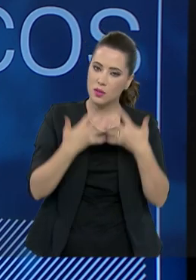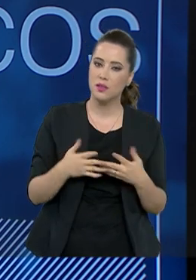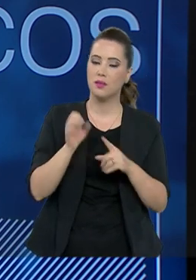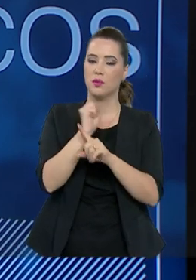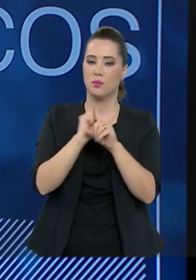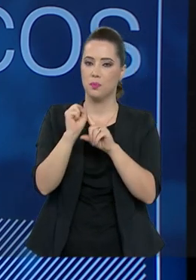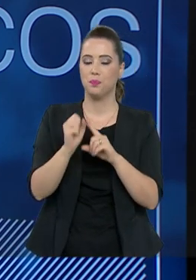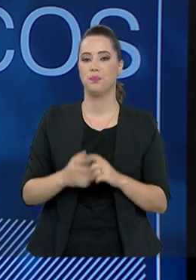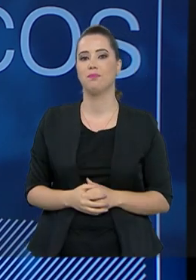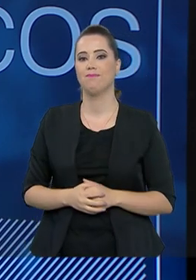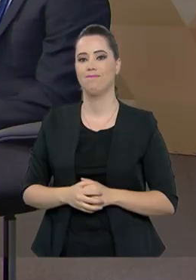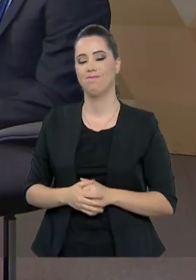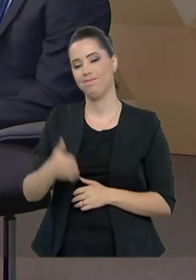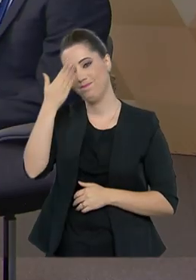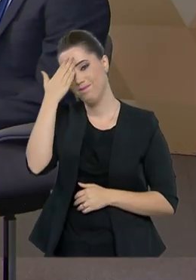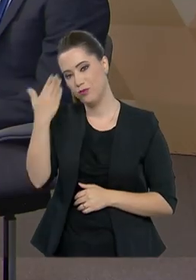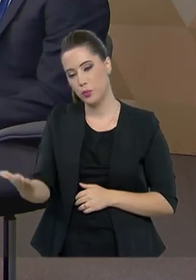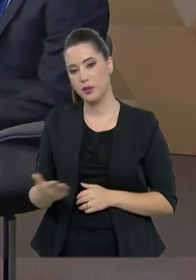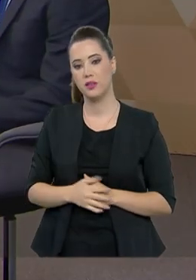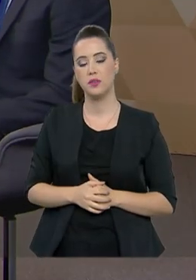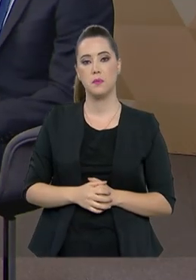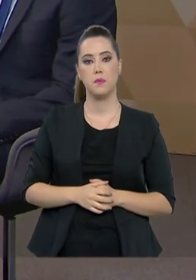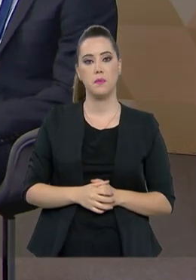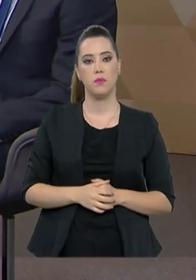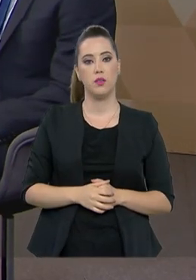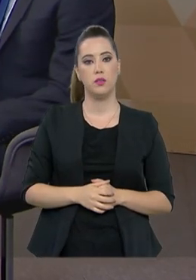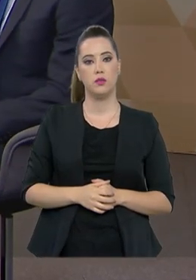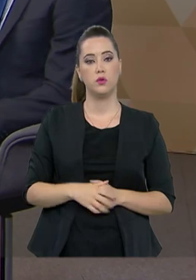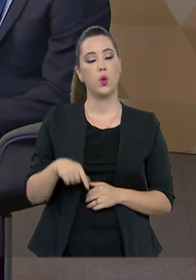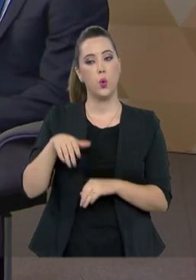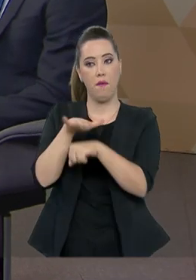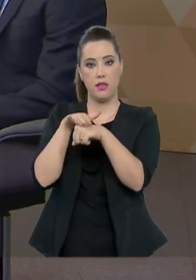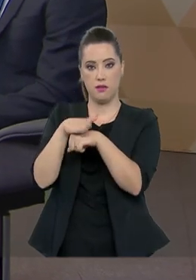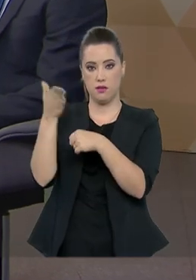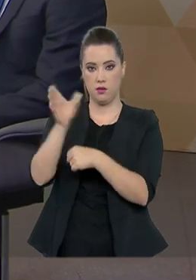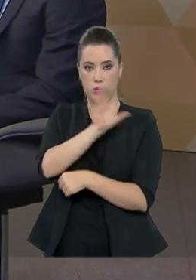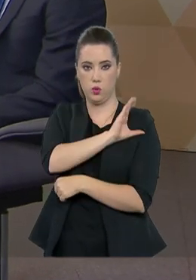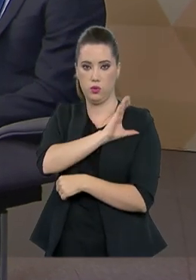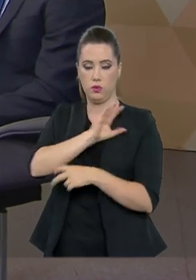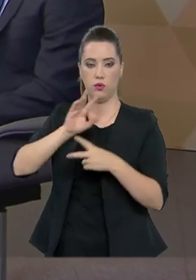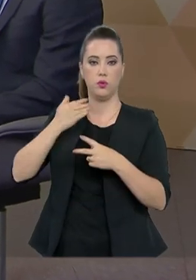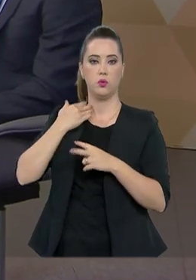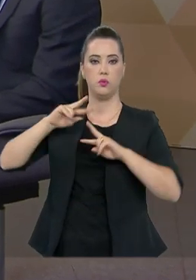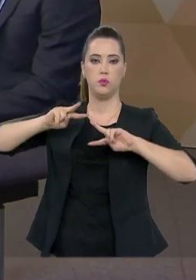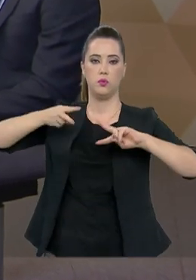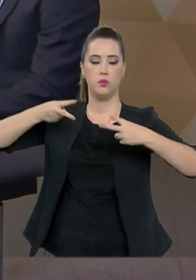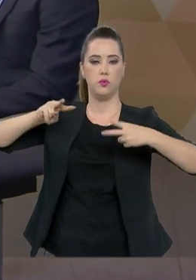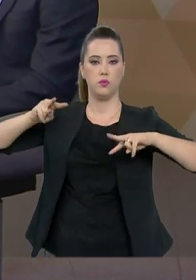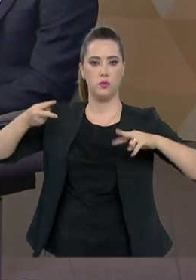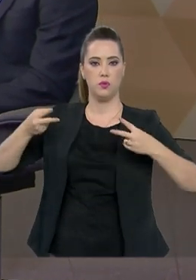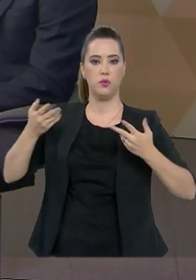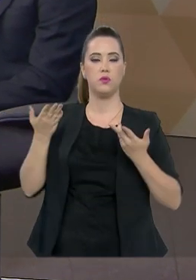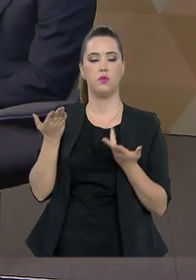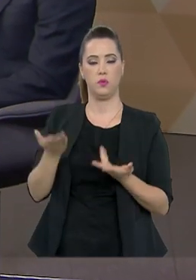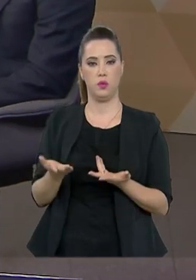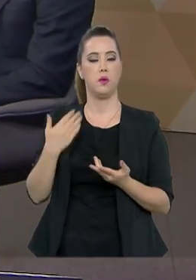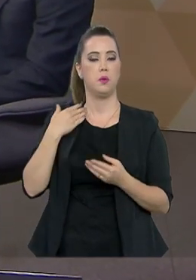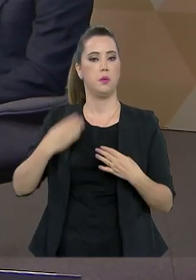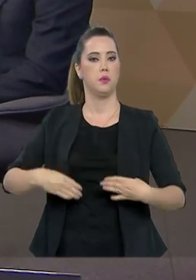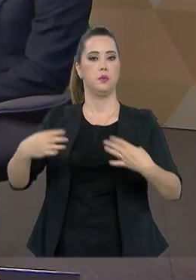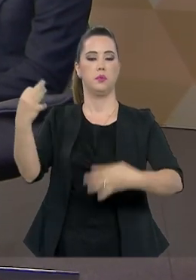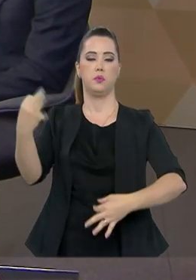para a população. Muito obrigado, Guilherme. Eu conversei com o coordenador da Rede Integrada de Bancos de Perfis Genéticos do